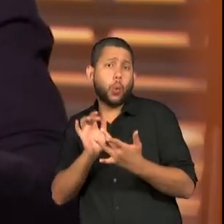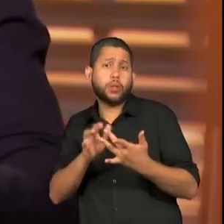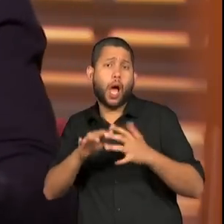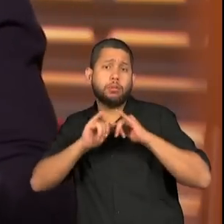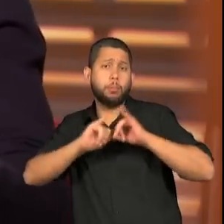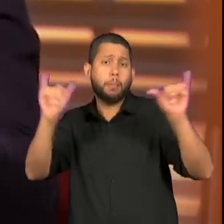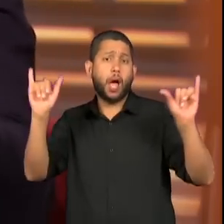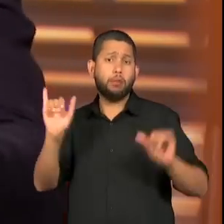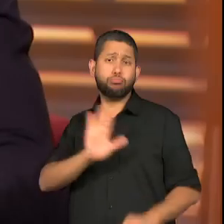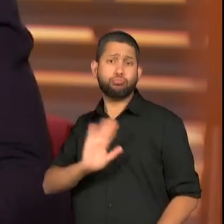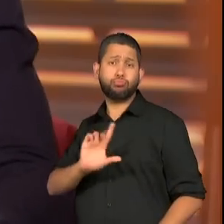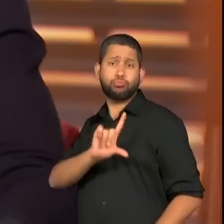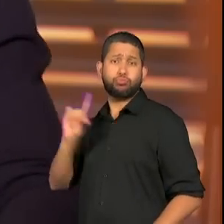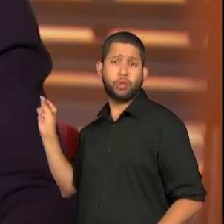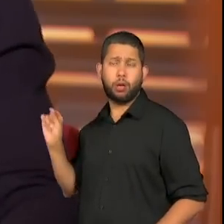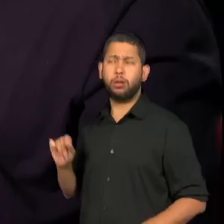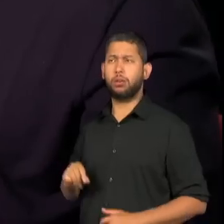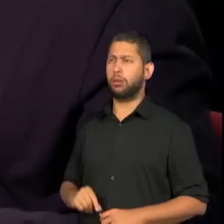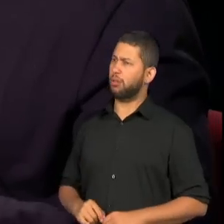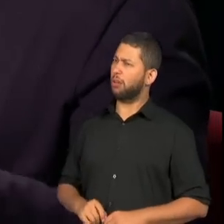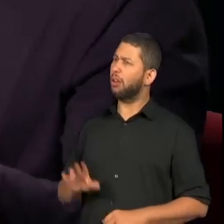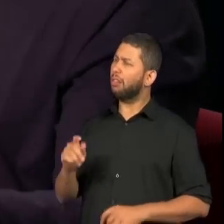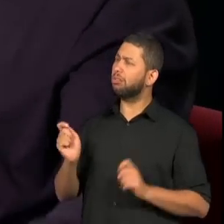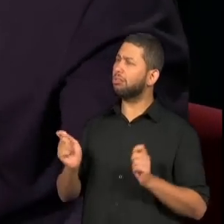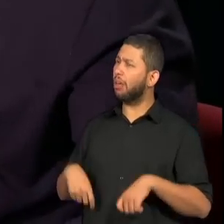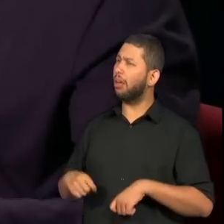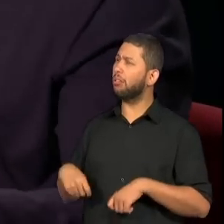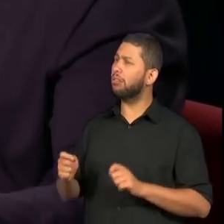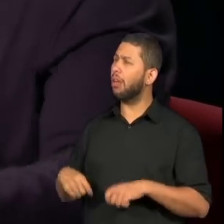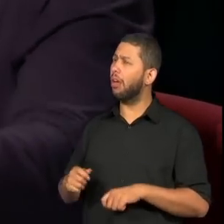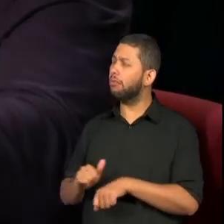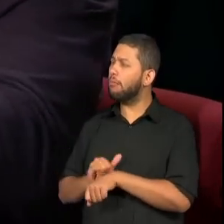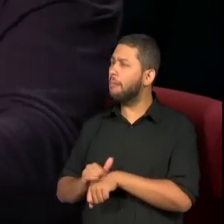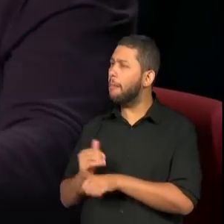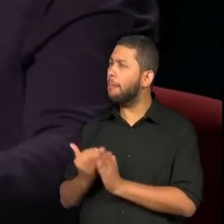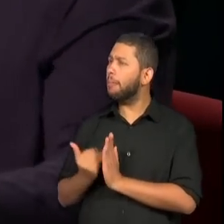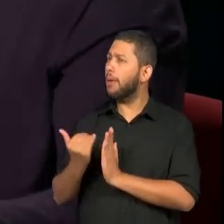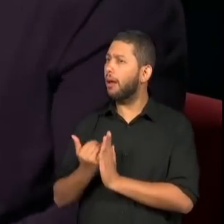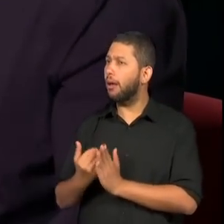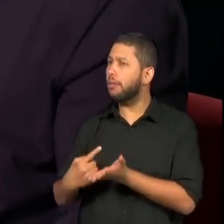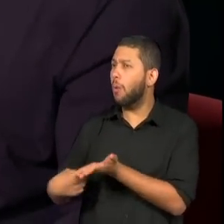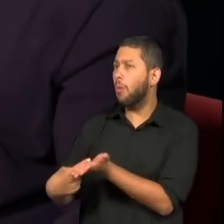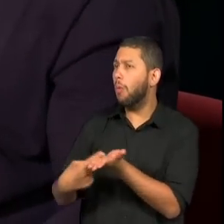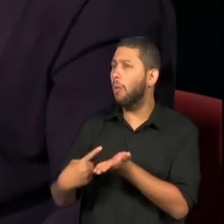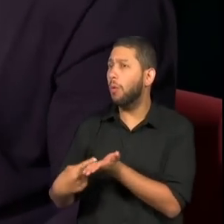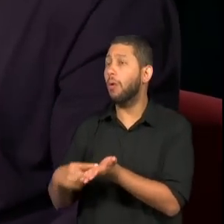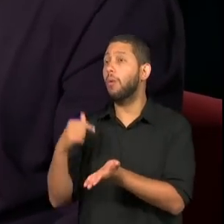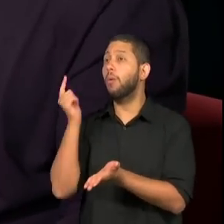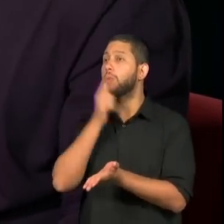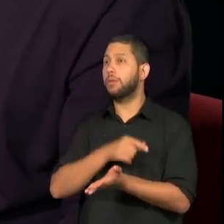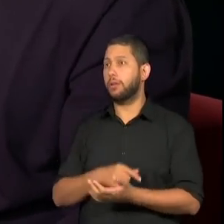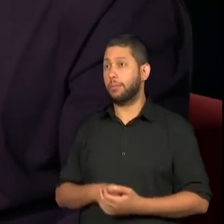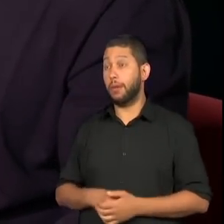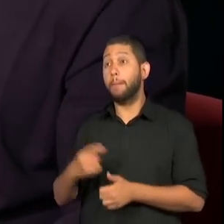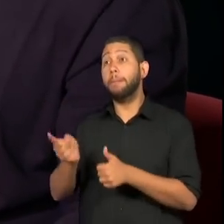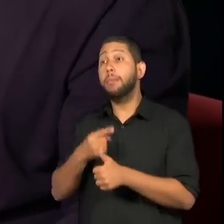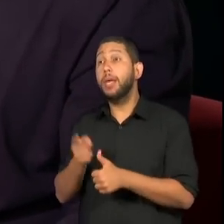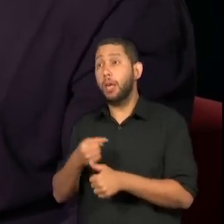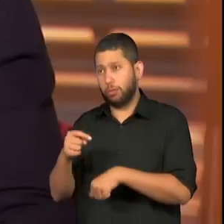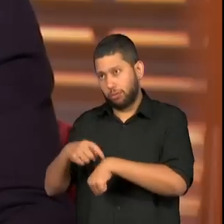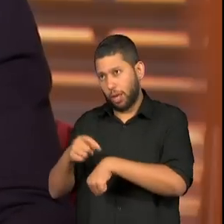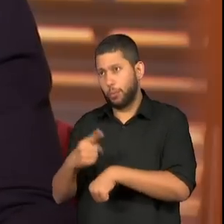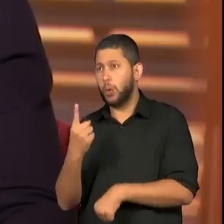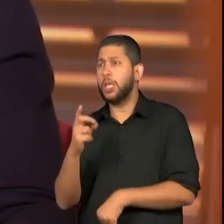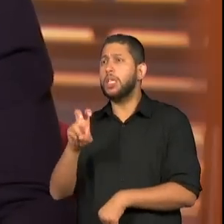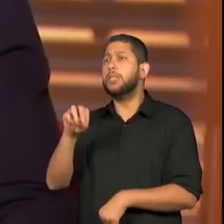E aí, acho que a gente pode fazer mais que isso. E vamos conversando até chegar naquele formato. Que a princípio era para ficar tipo 15 minutos